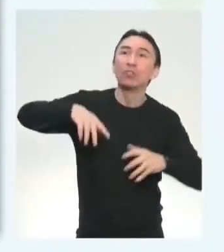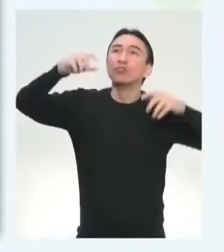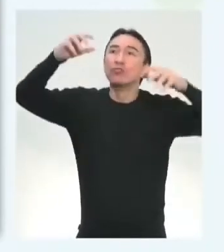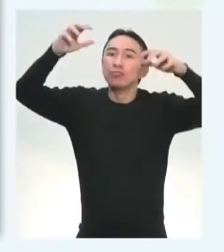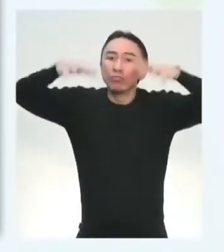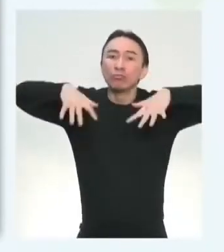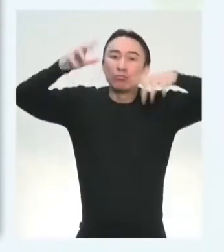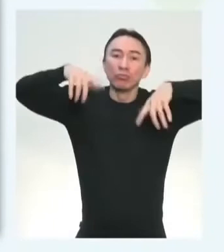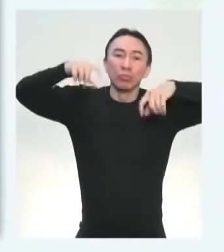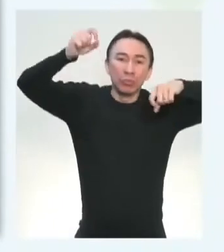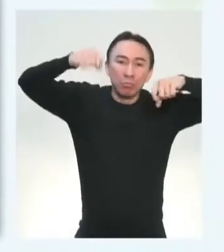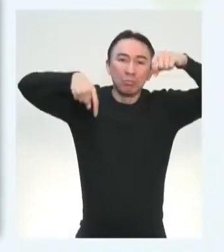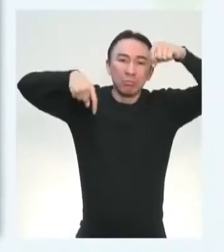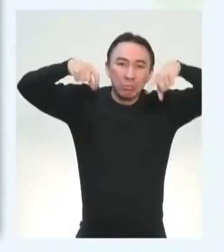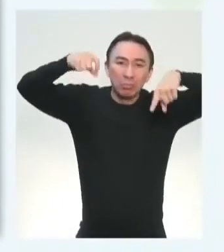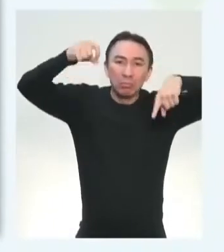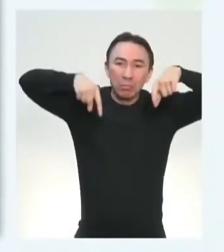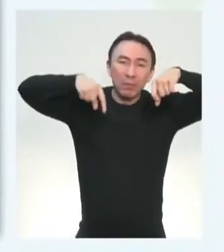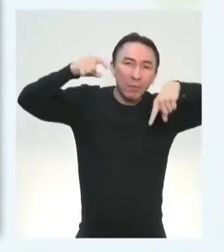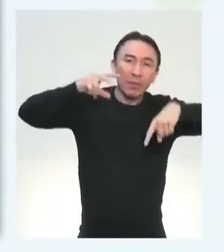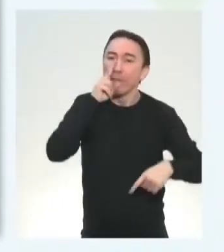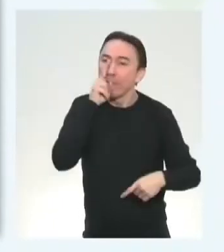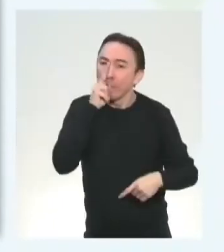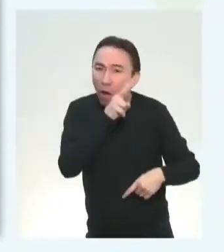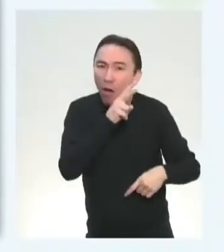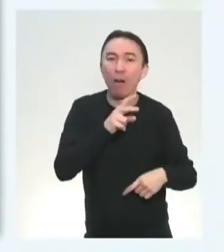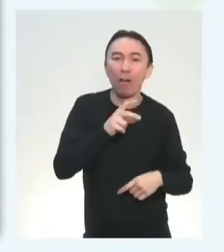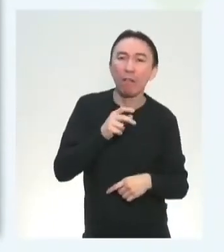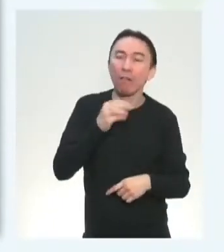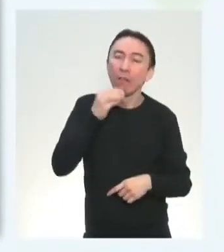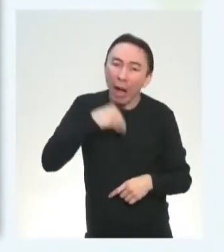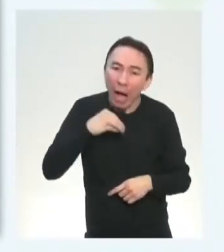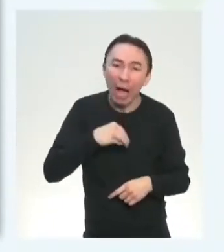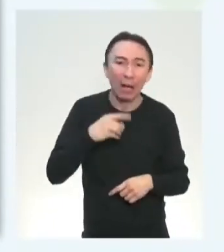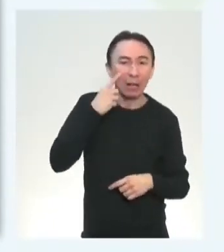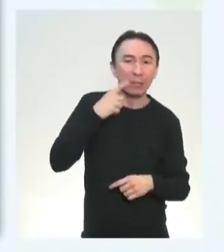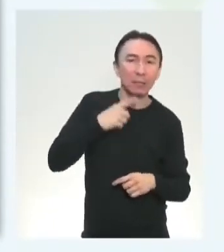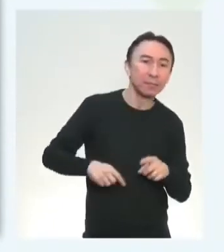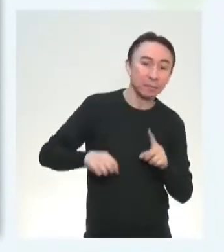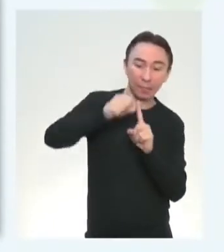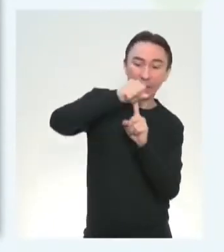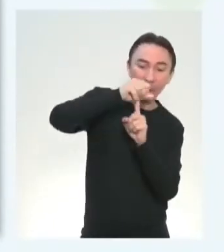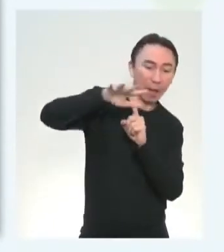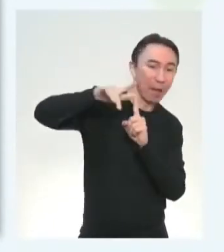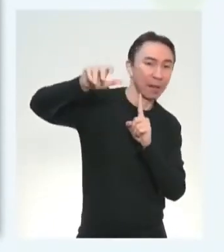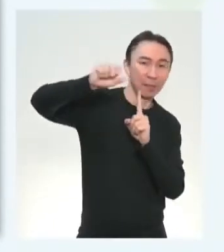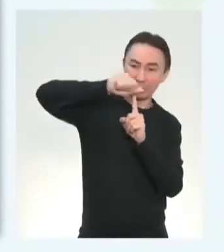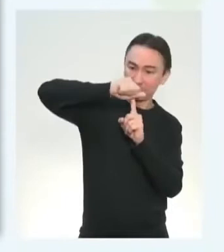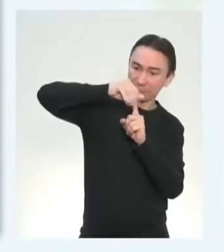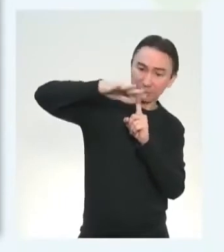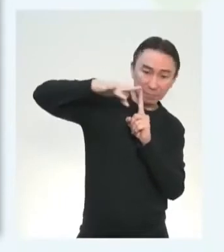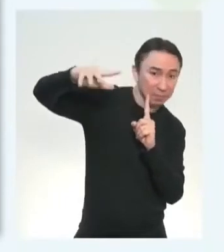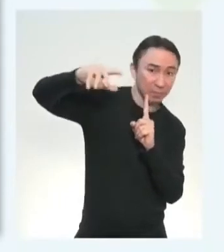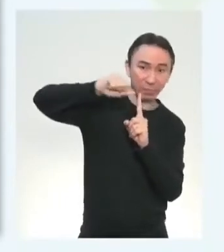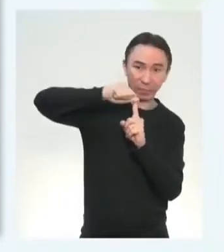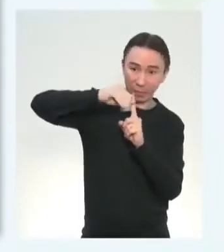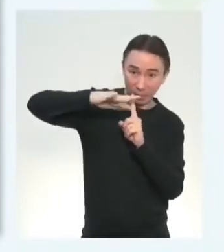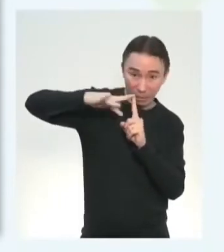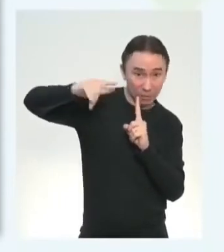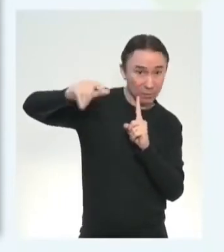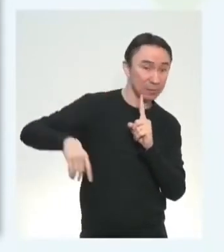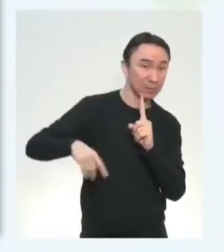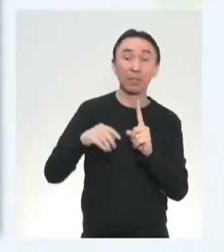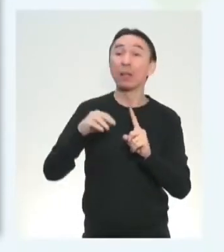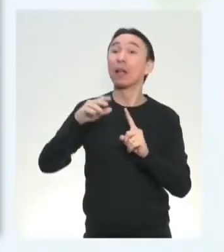da precipitação. O radar meteorológico emite pulsos de radiação eletromagnética, que são refletidos